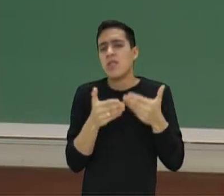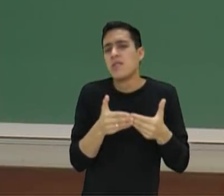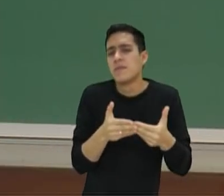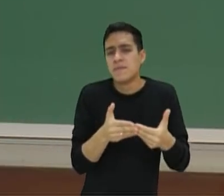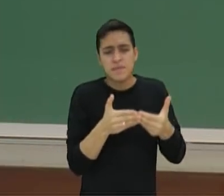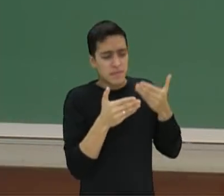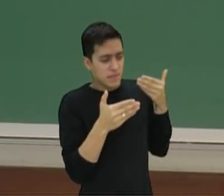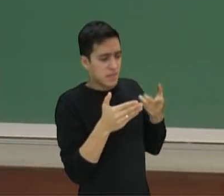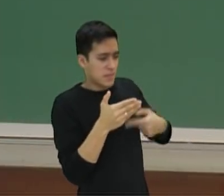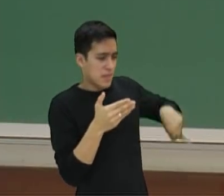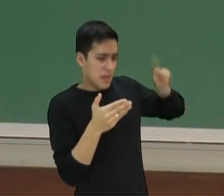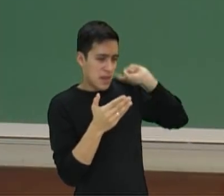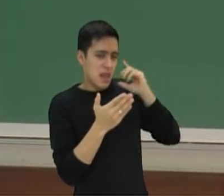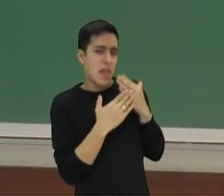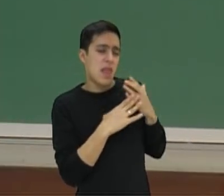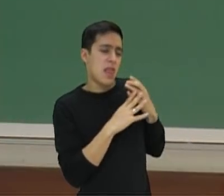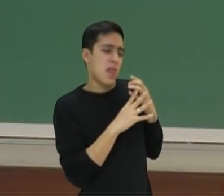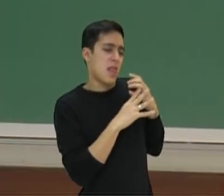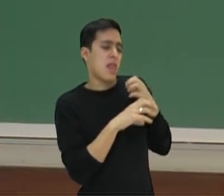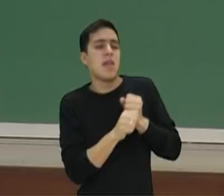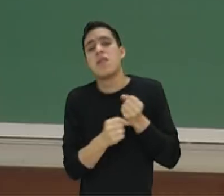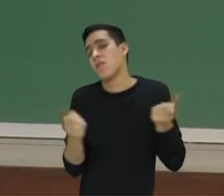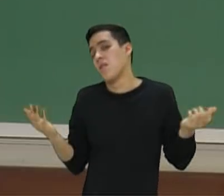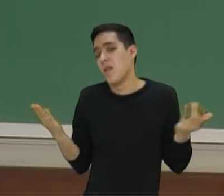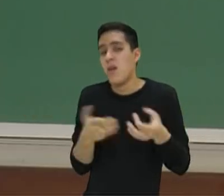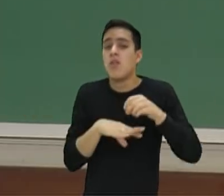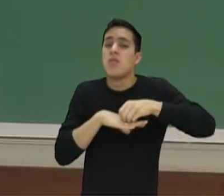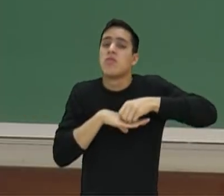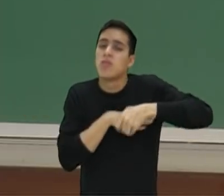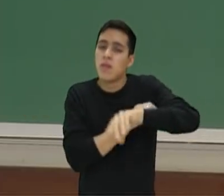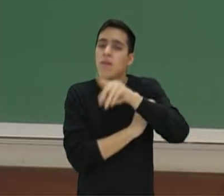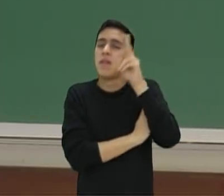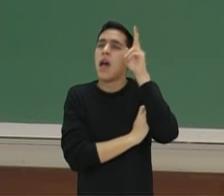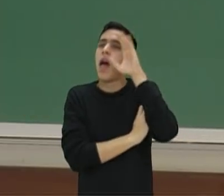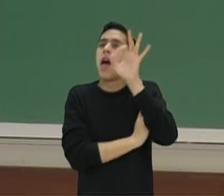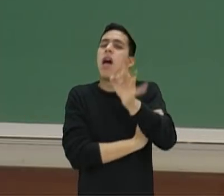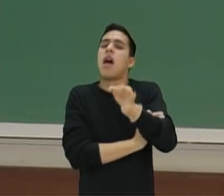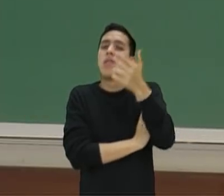em aula anterior e é só para a gente relembrar.